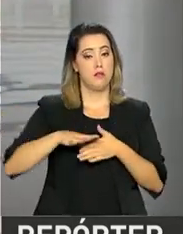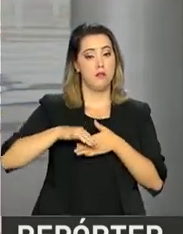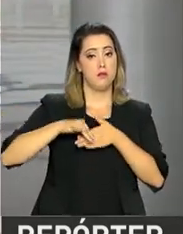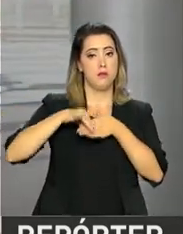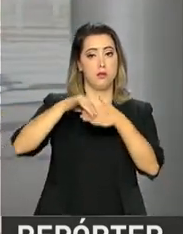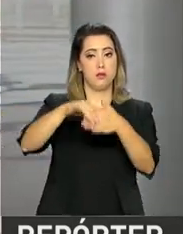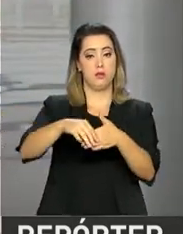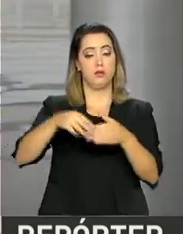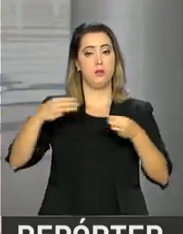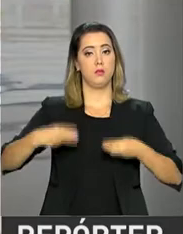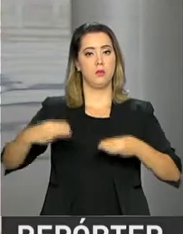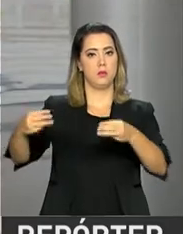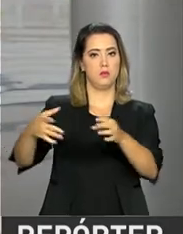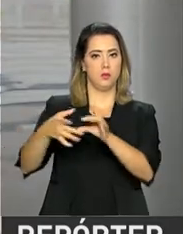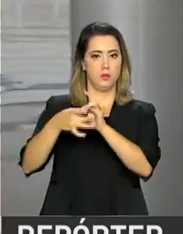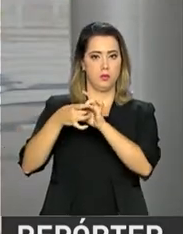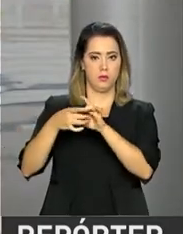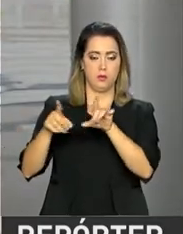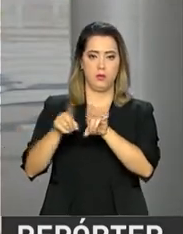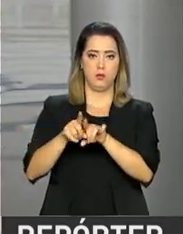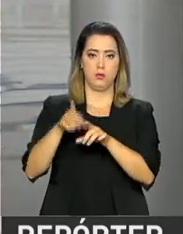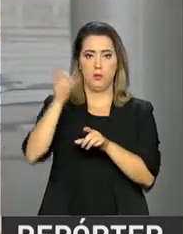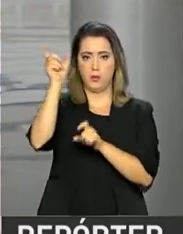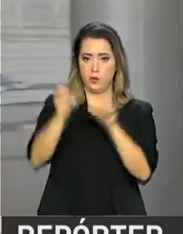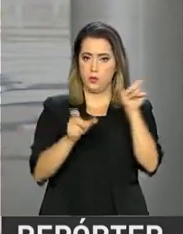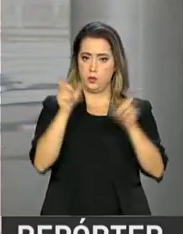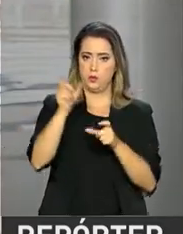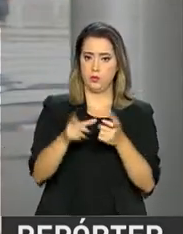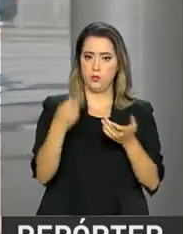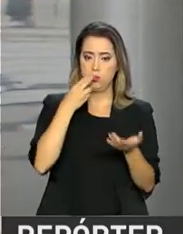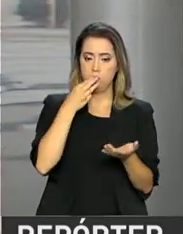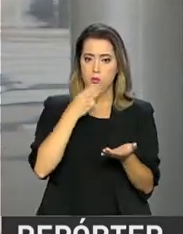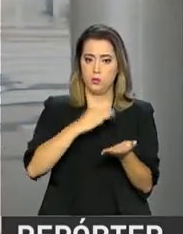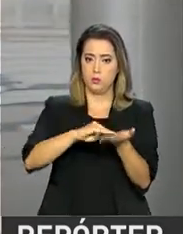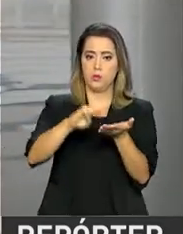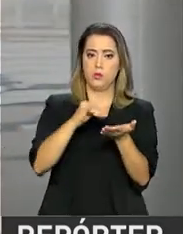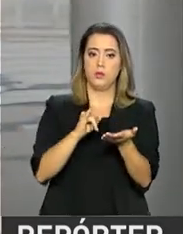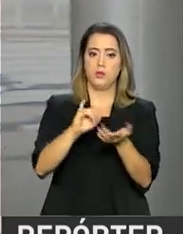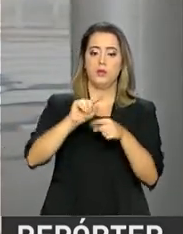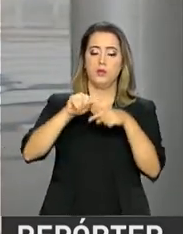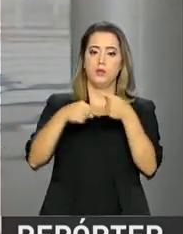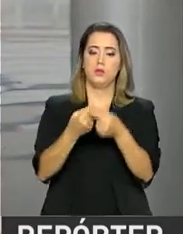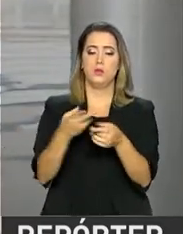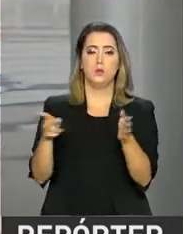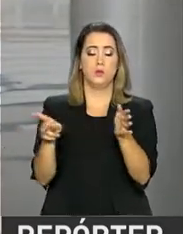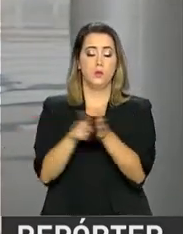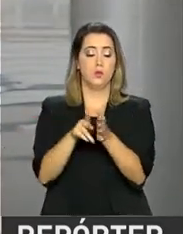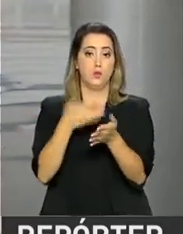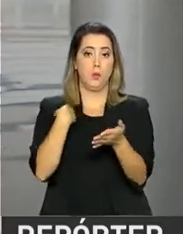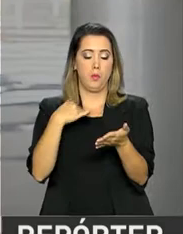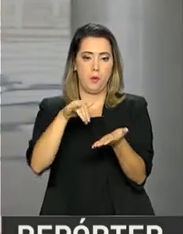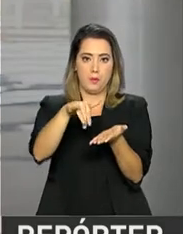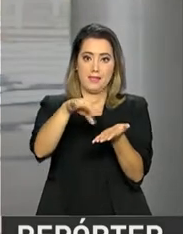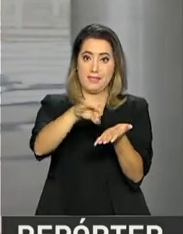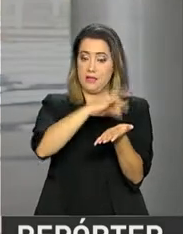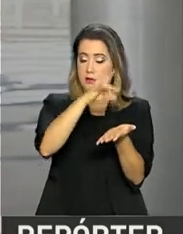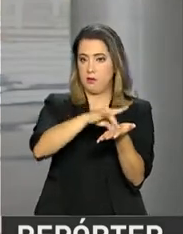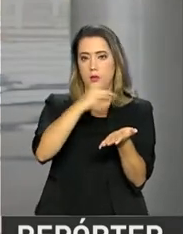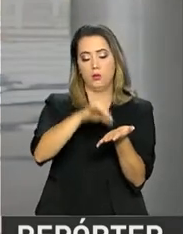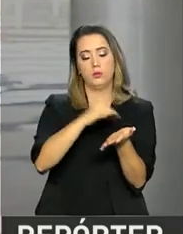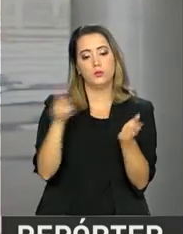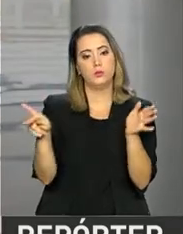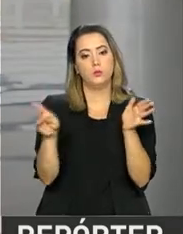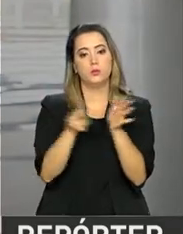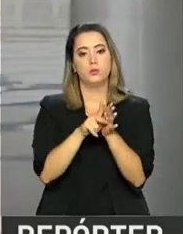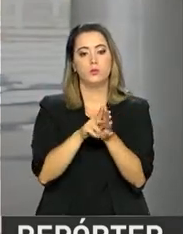integração nacional o cidadão receberá a mensagem após cadastro feito pelo próprio celular o cadastro tem início com a